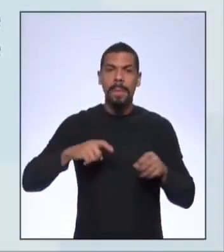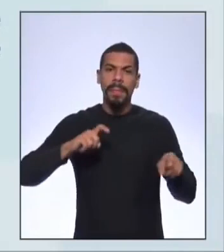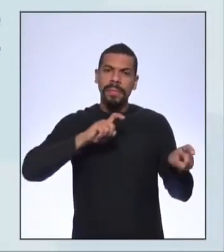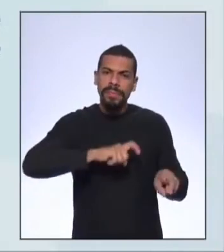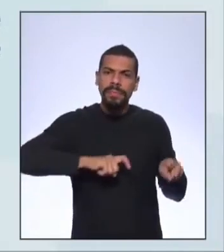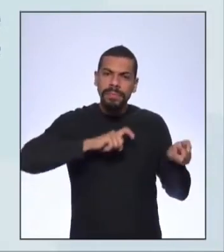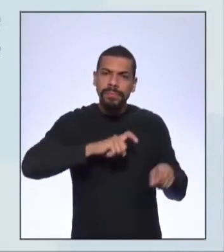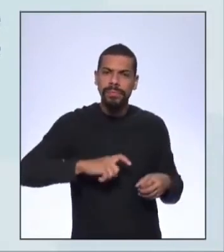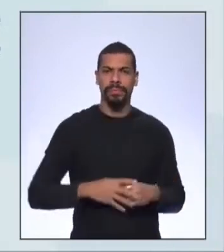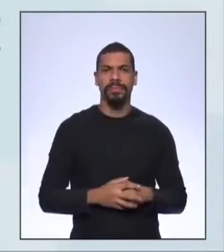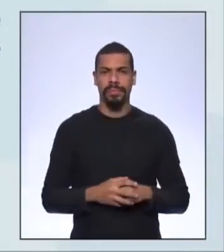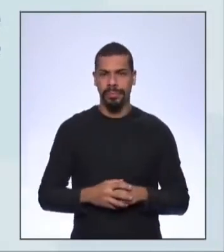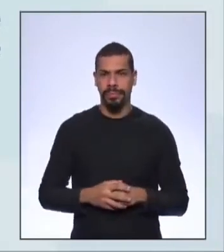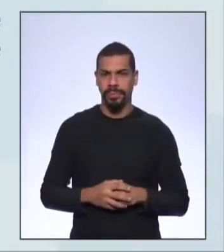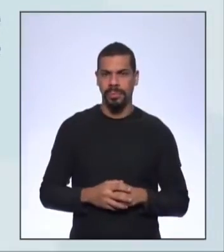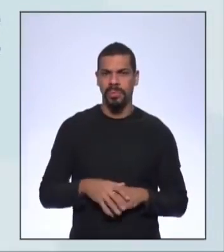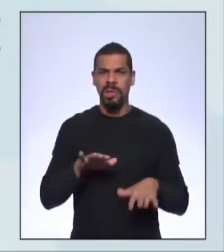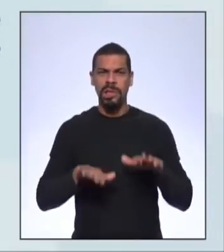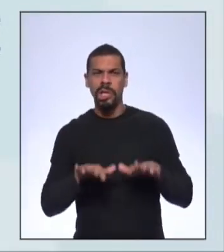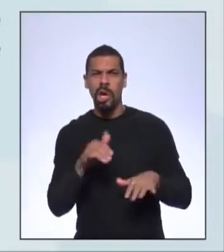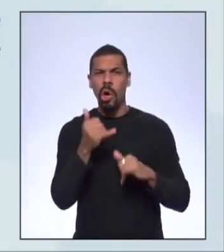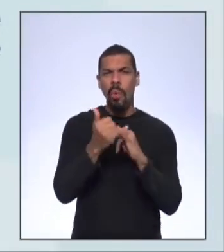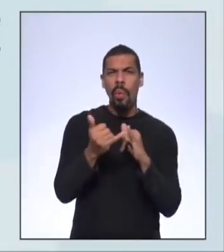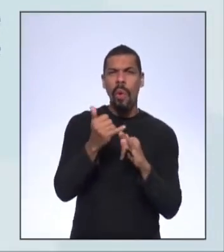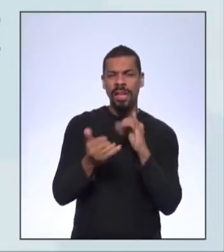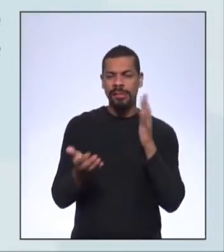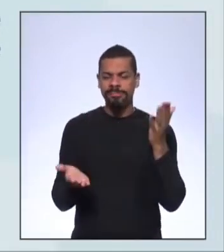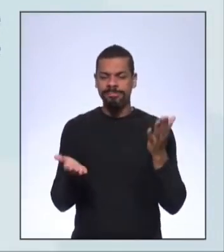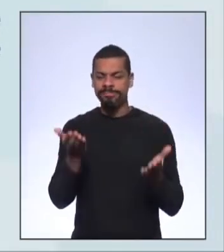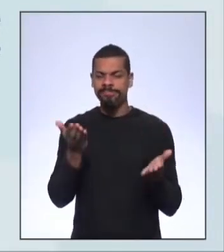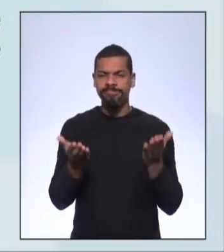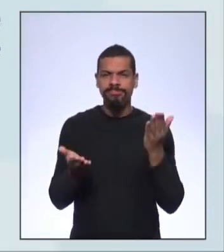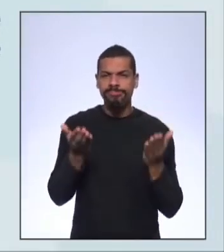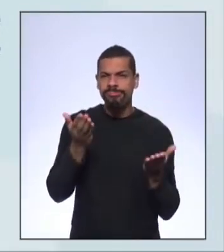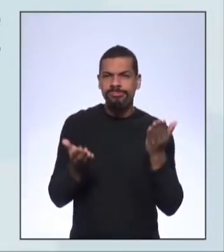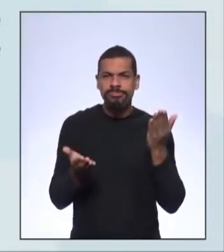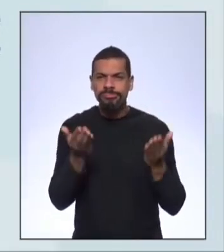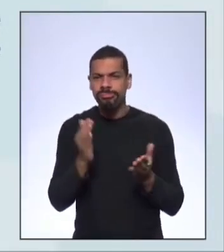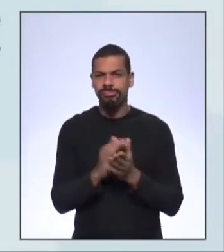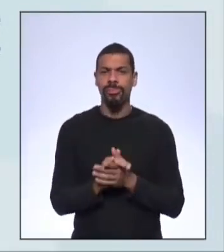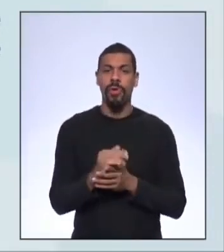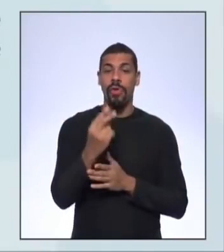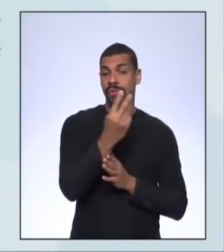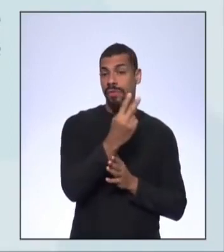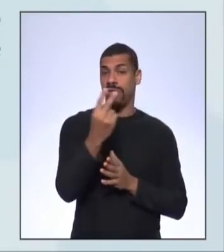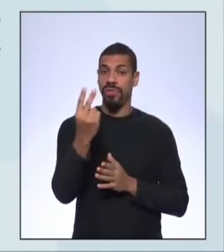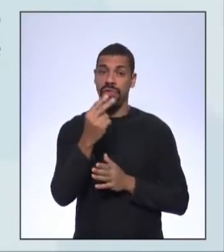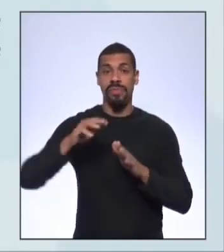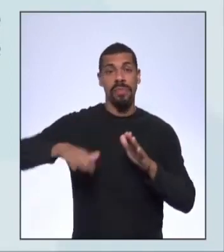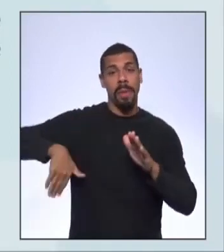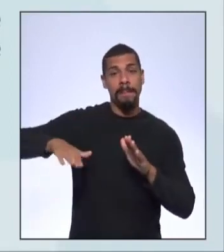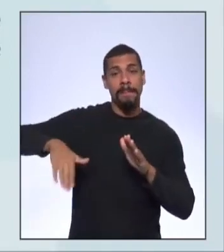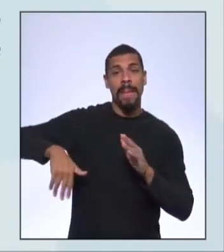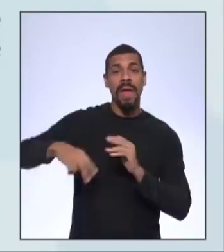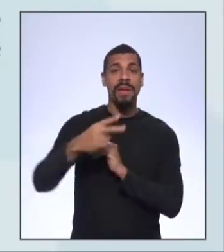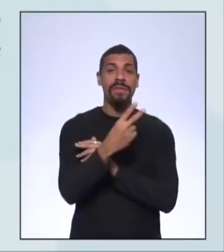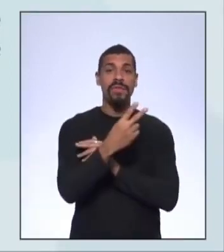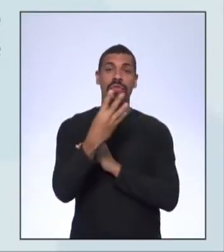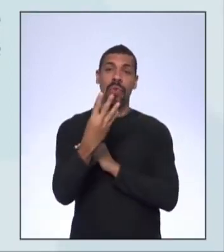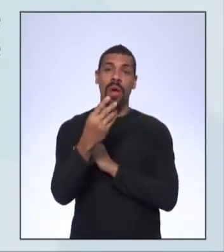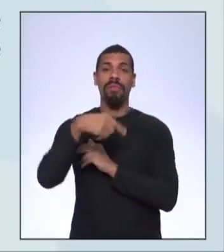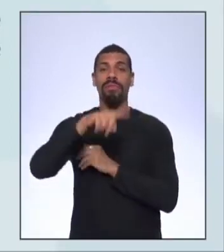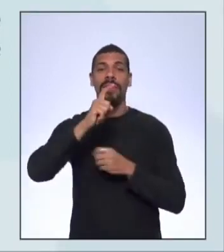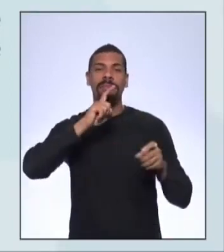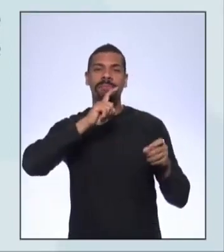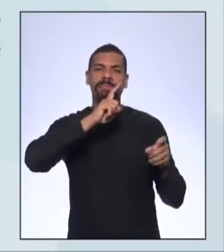ficou bem ali quase que dividida a sala, né? 22 queriam ir para a praia e os outros 24 queriam ir para o